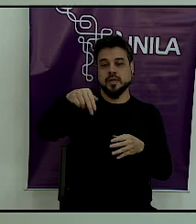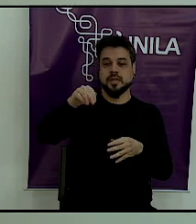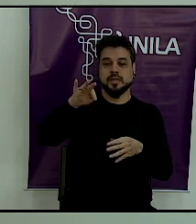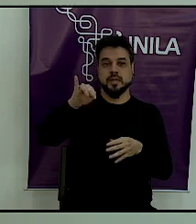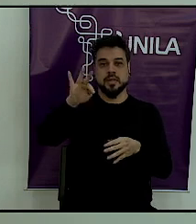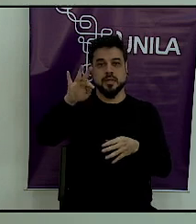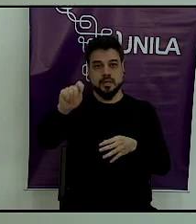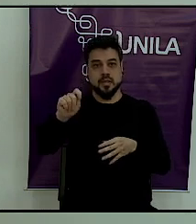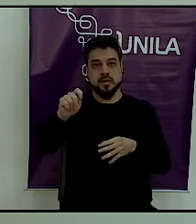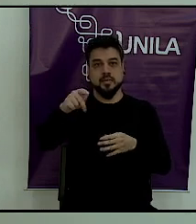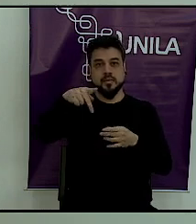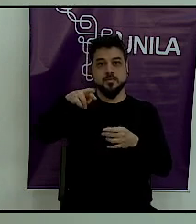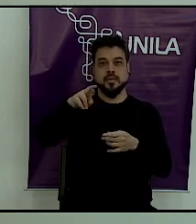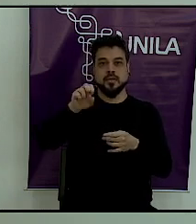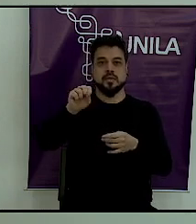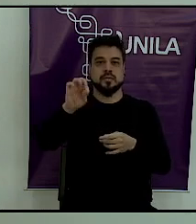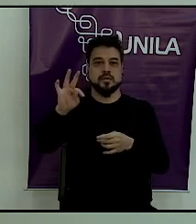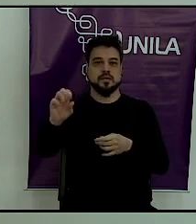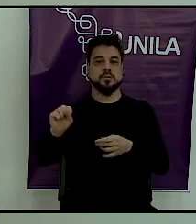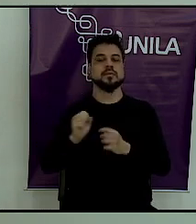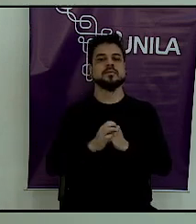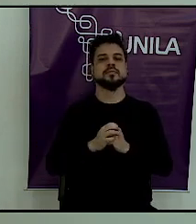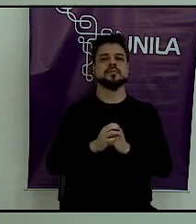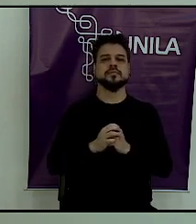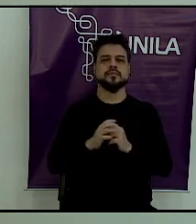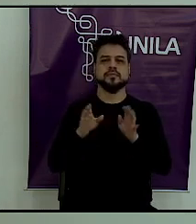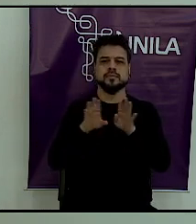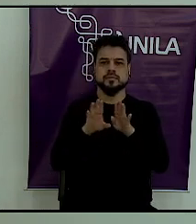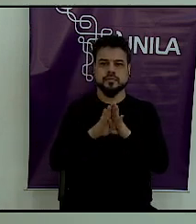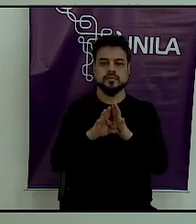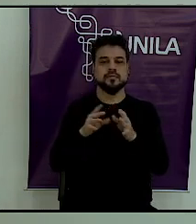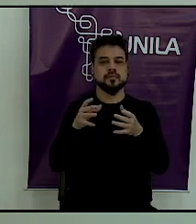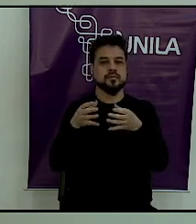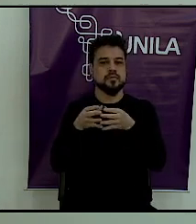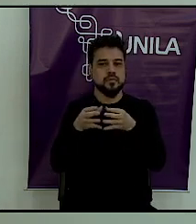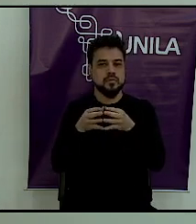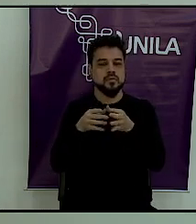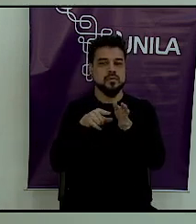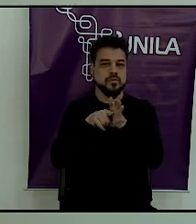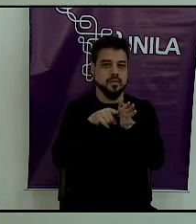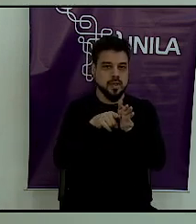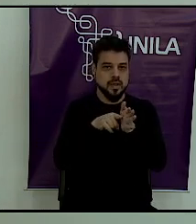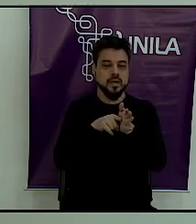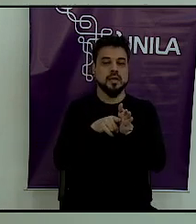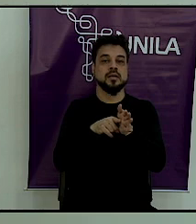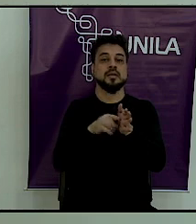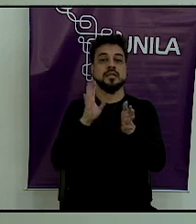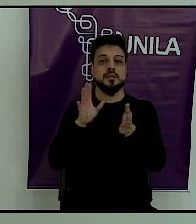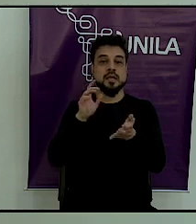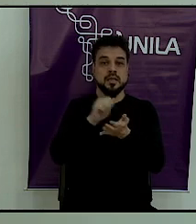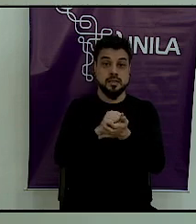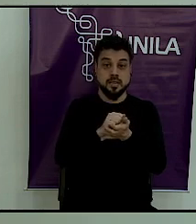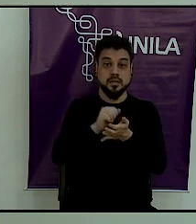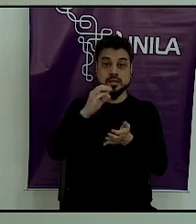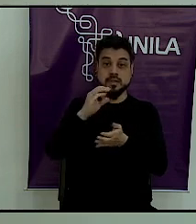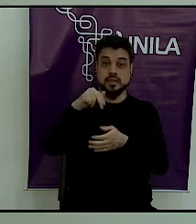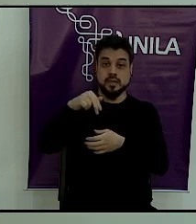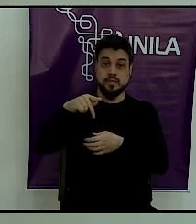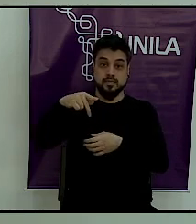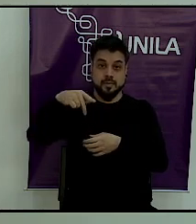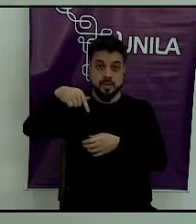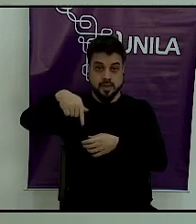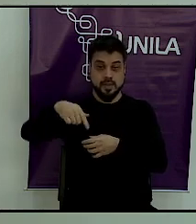iniciativa também faz parte de um grupo de pesquisa que já está registrado no CNPq com um